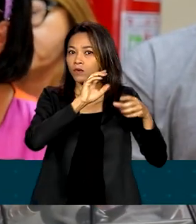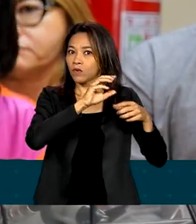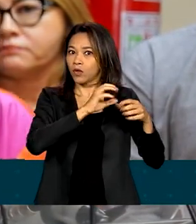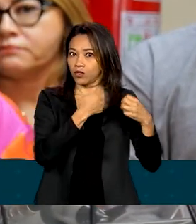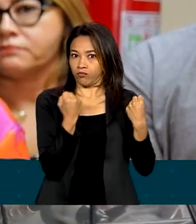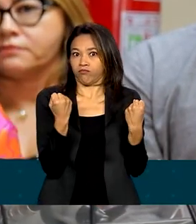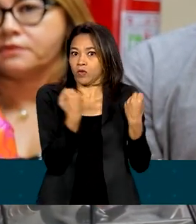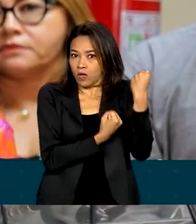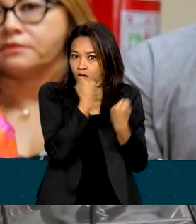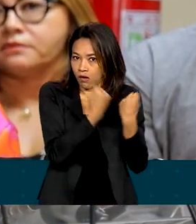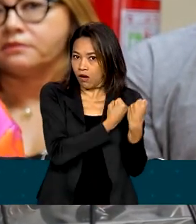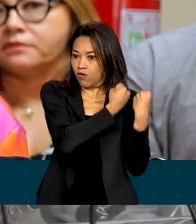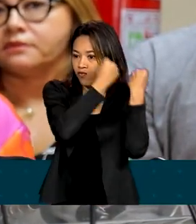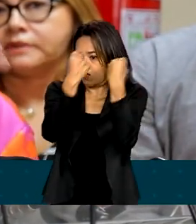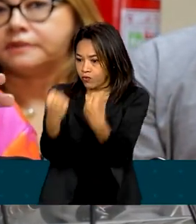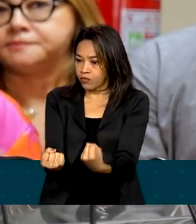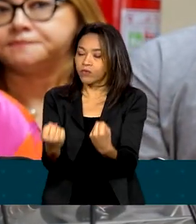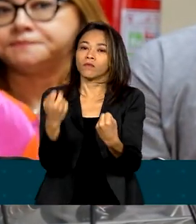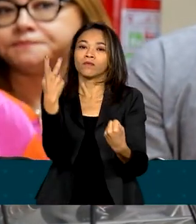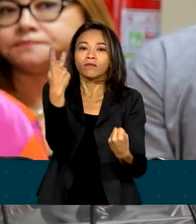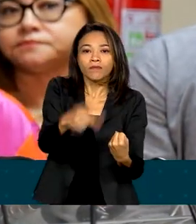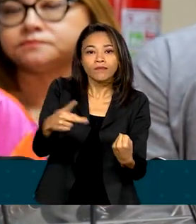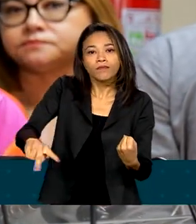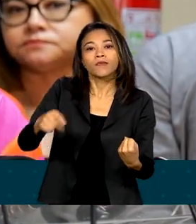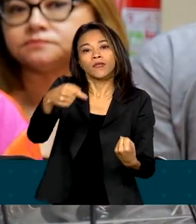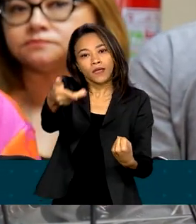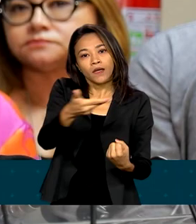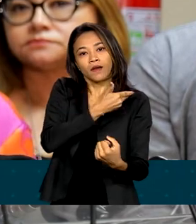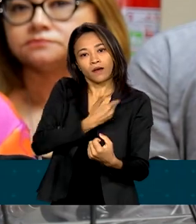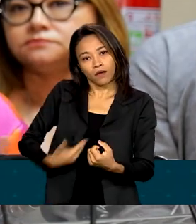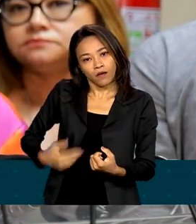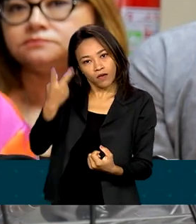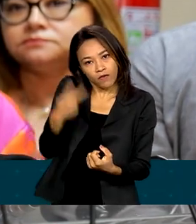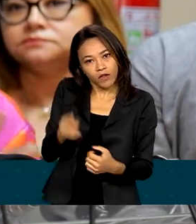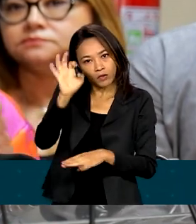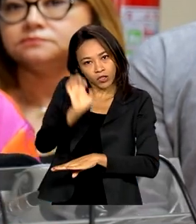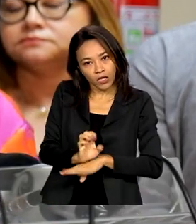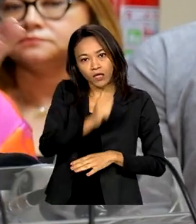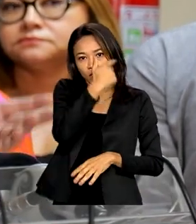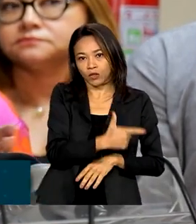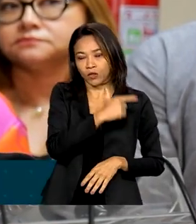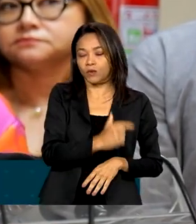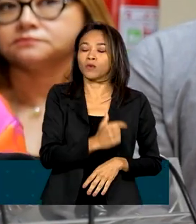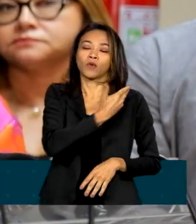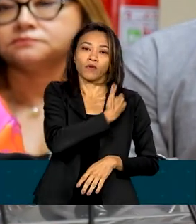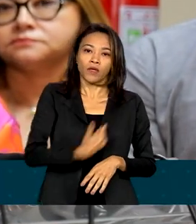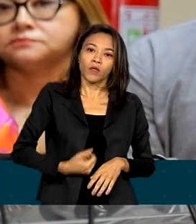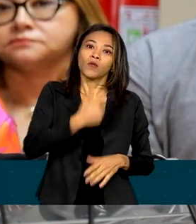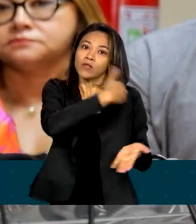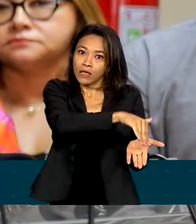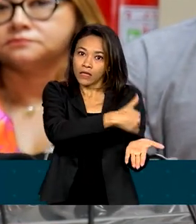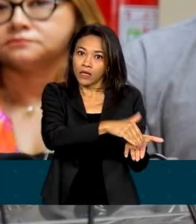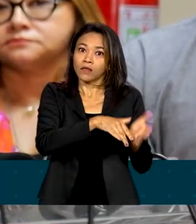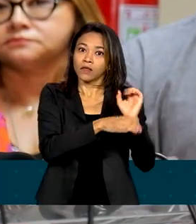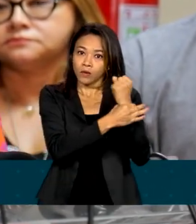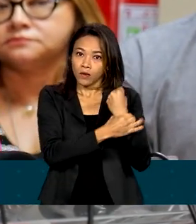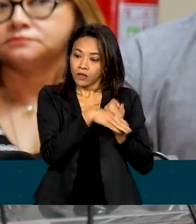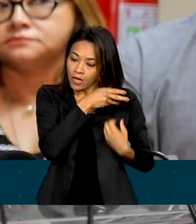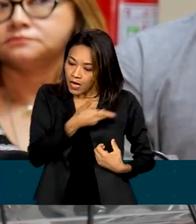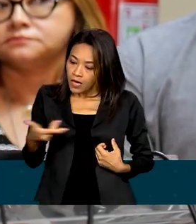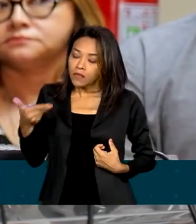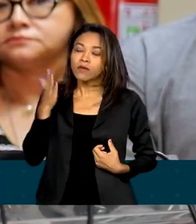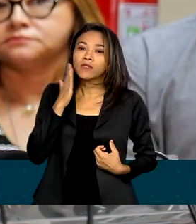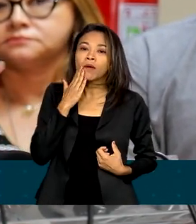integram o nosso patrimônio viaturas novas que a senhora governadora com o seu vice-governador Secretário de Segurança não